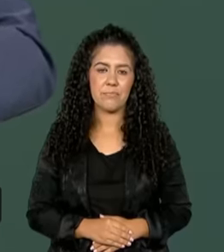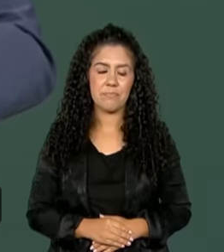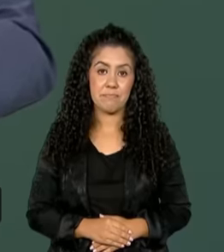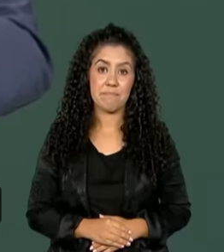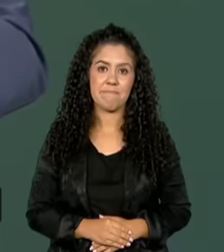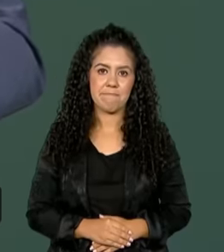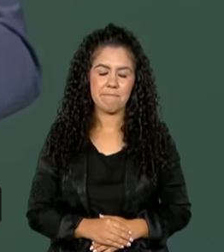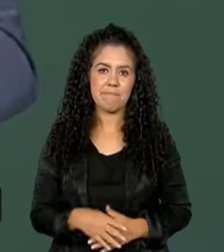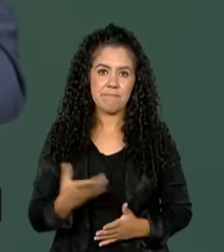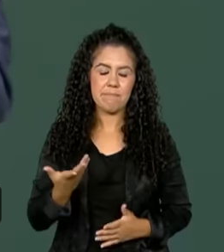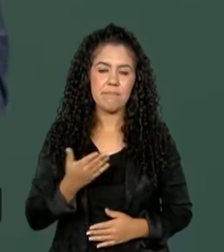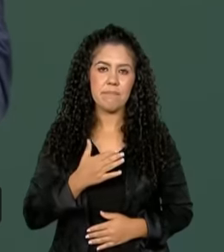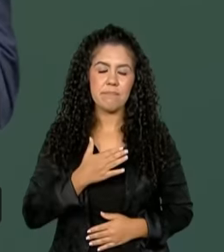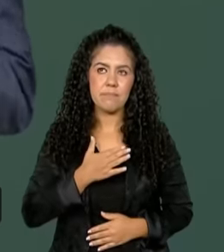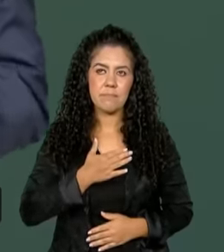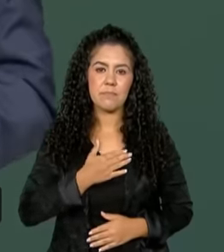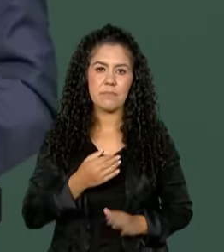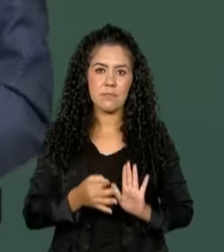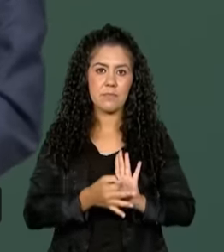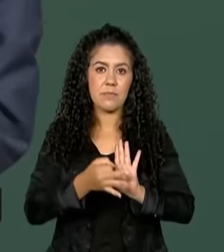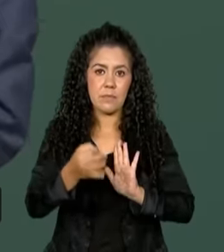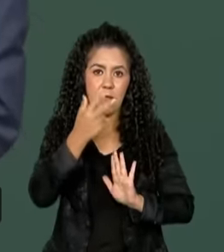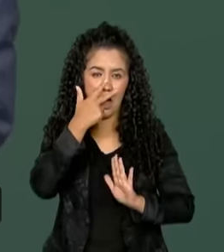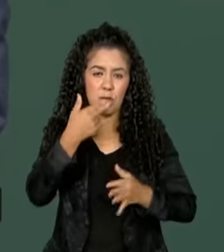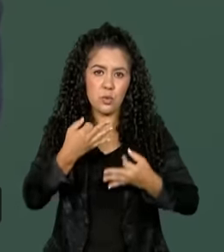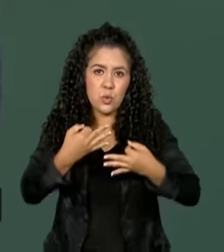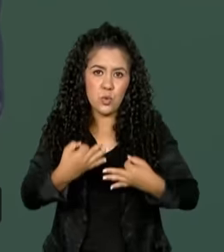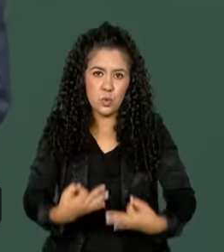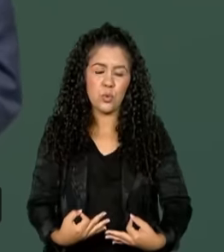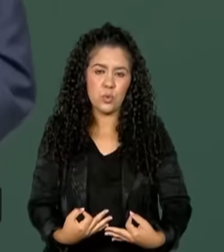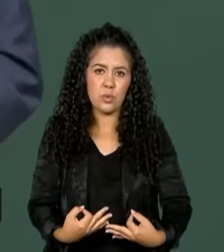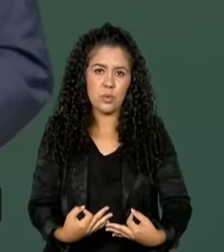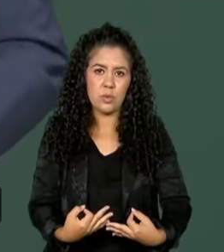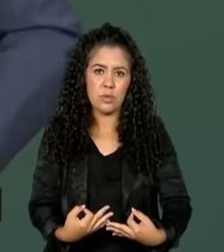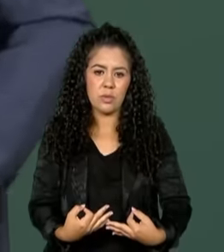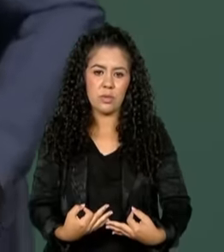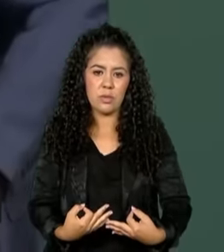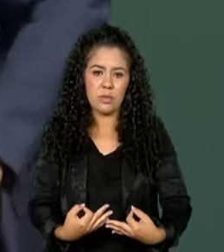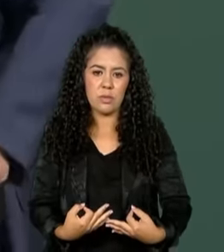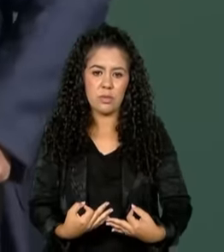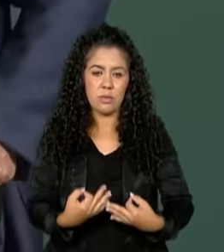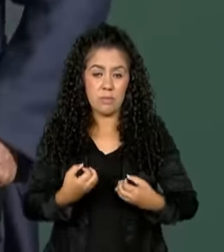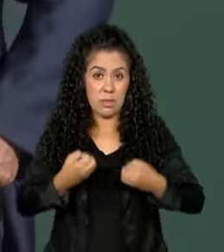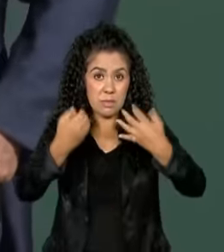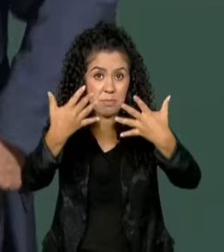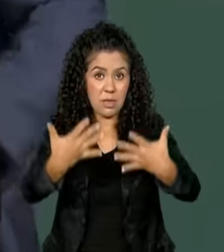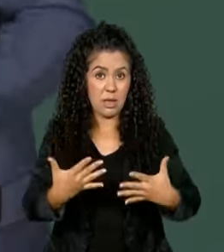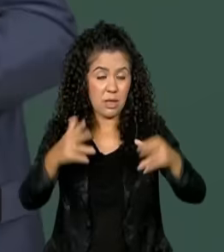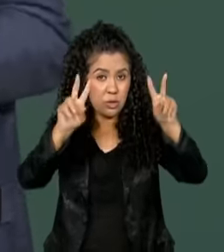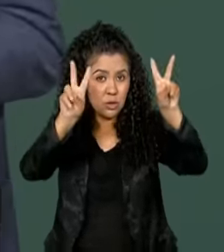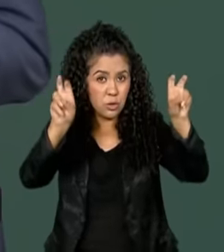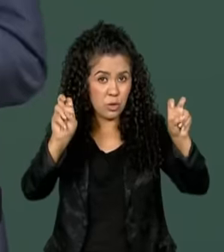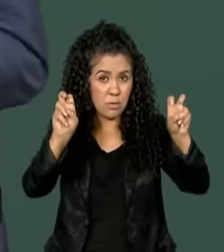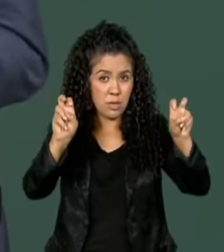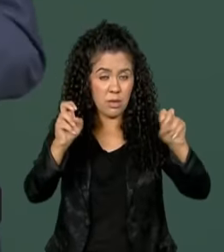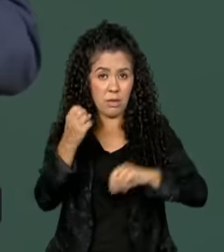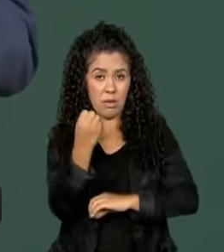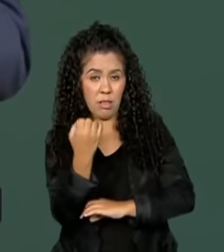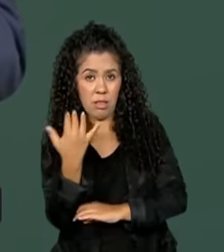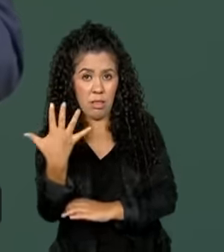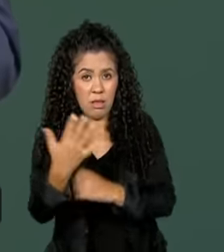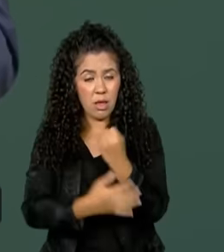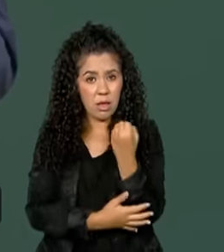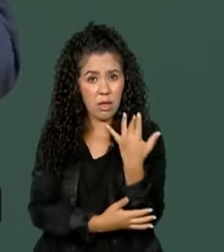Eu acho que é justo que, para falar da floresta, ao invés